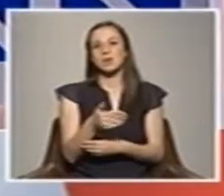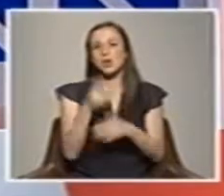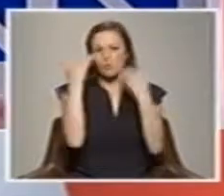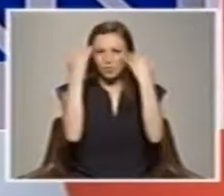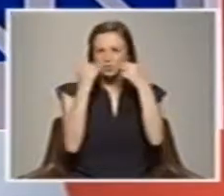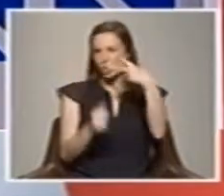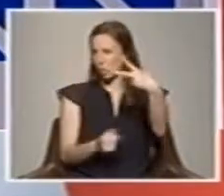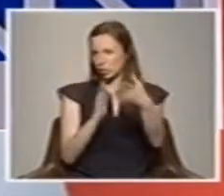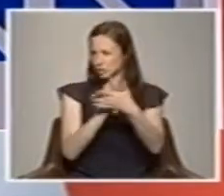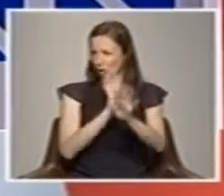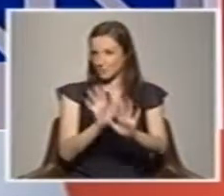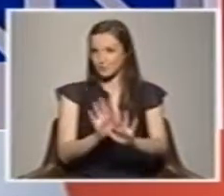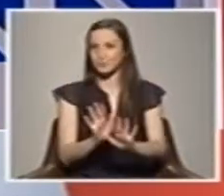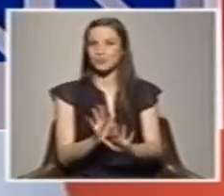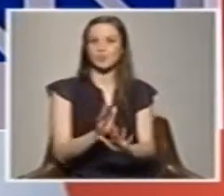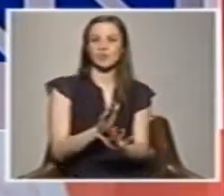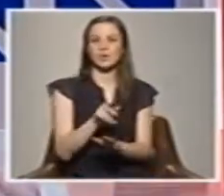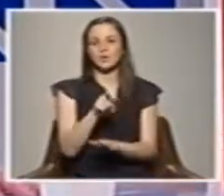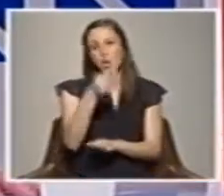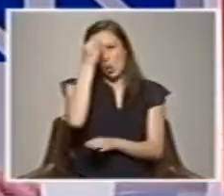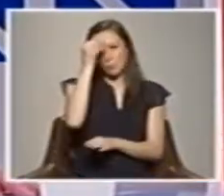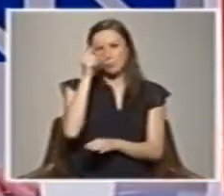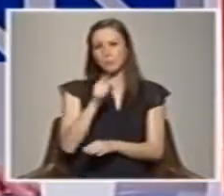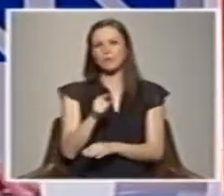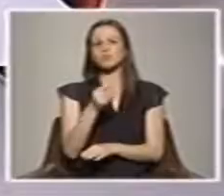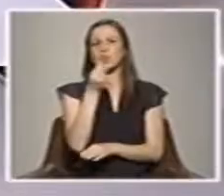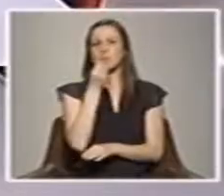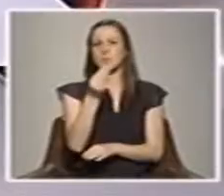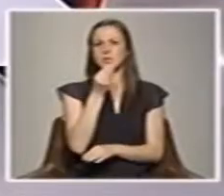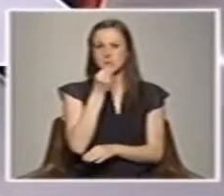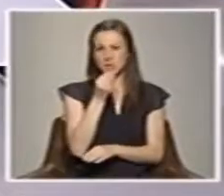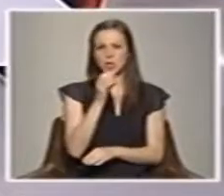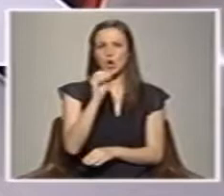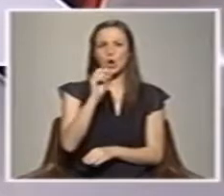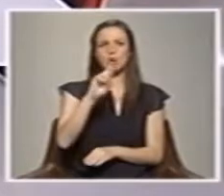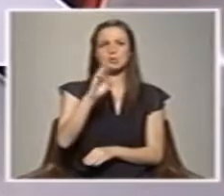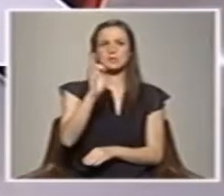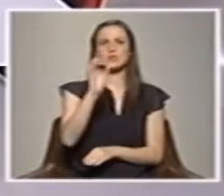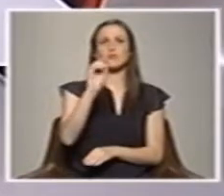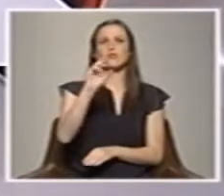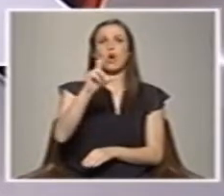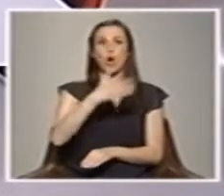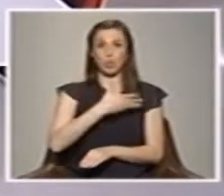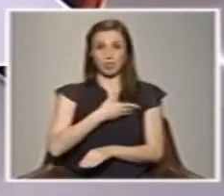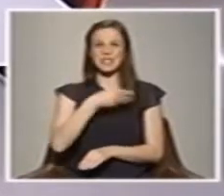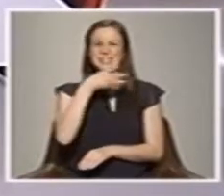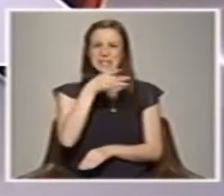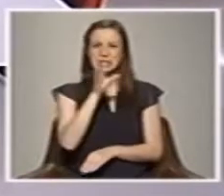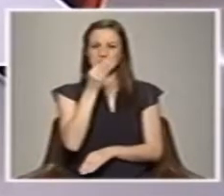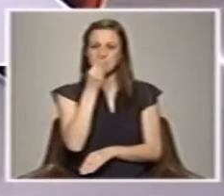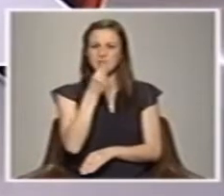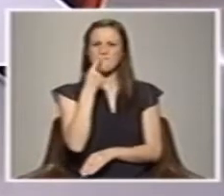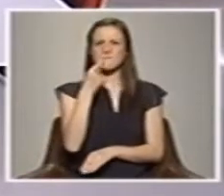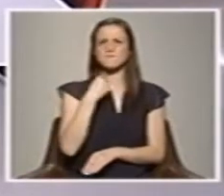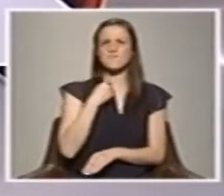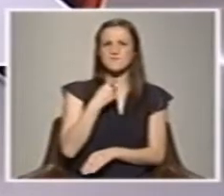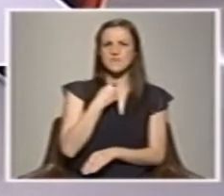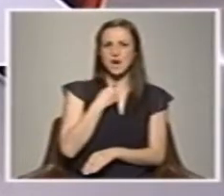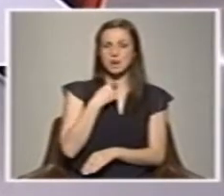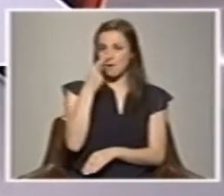mensagens. Charles Godfrey, professor de alimentação em Oxford, dizia que se falharmos na alimentação, falharemos em todo o